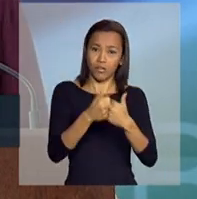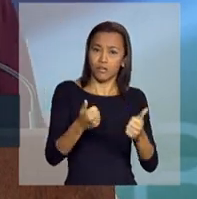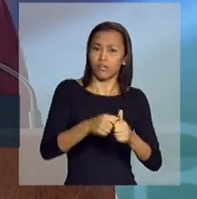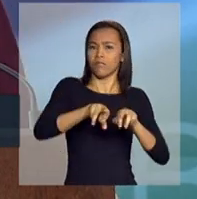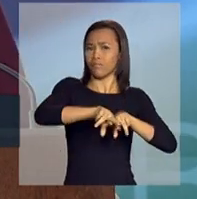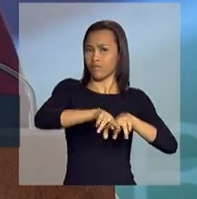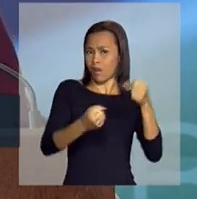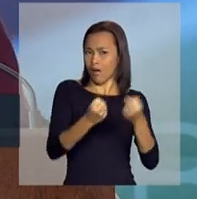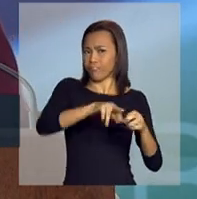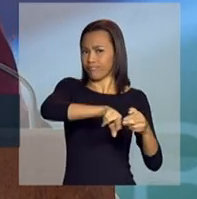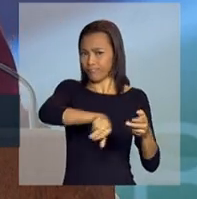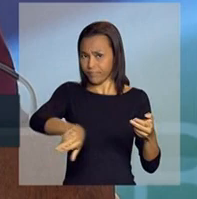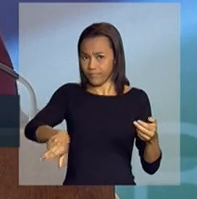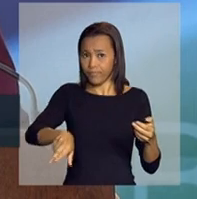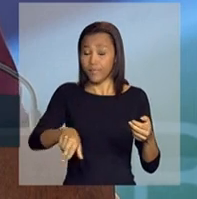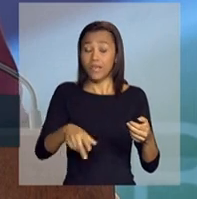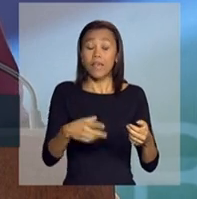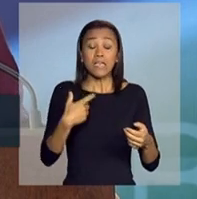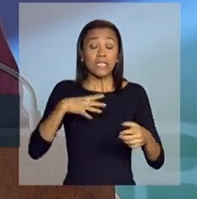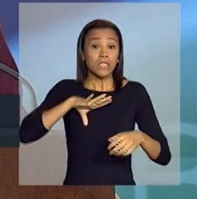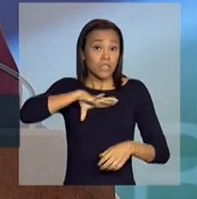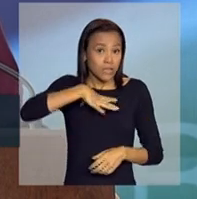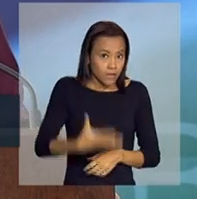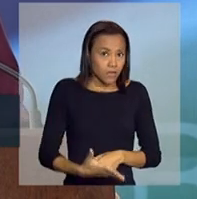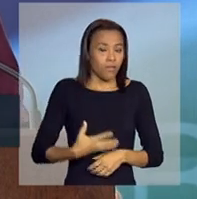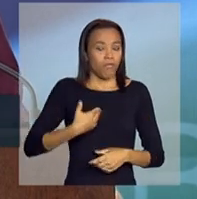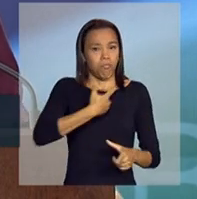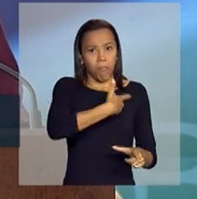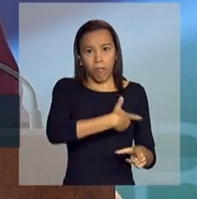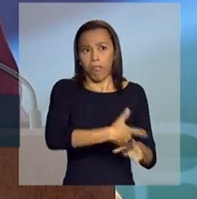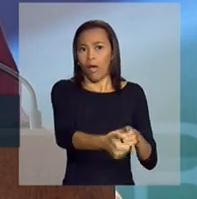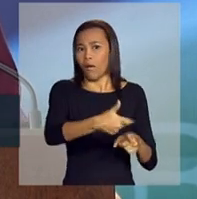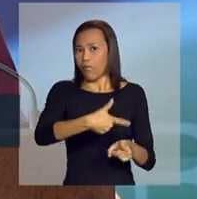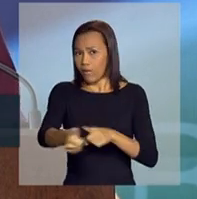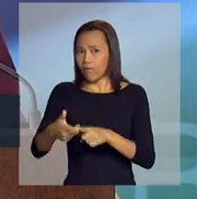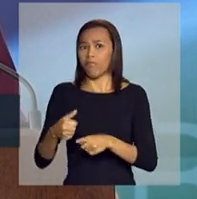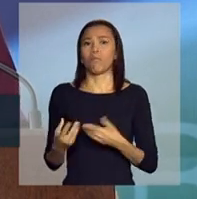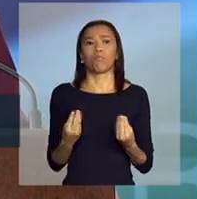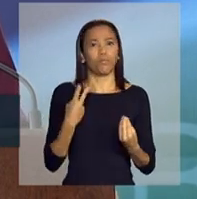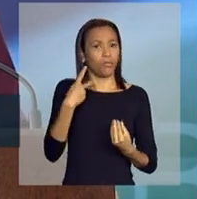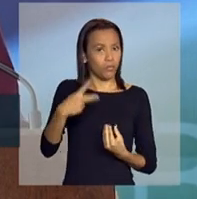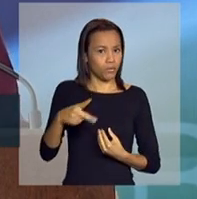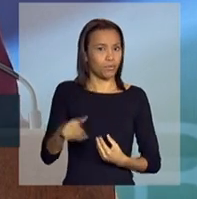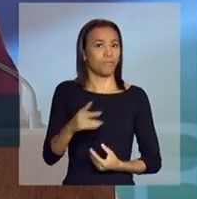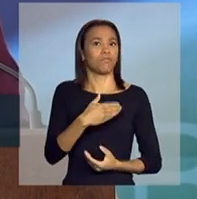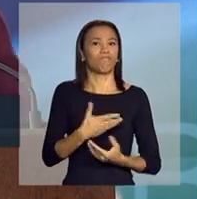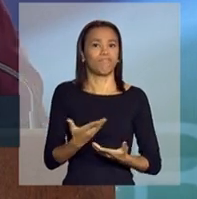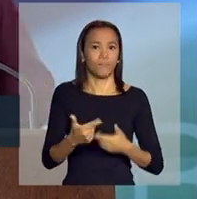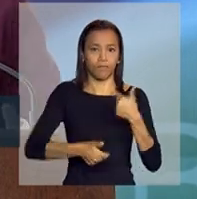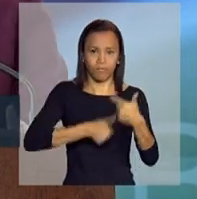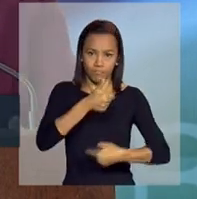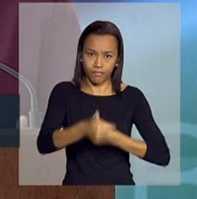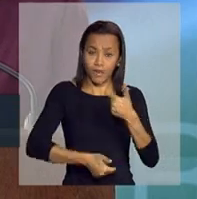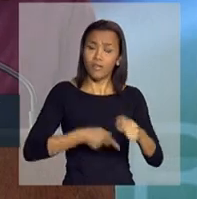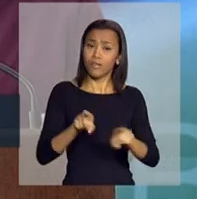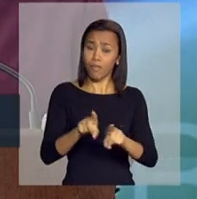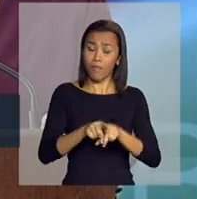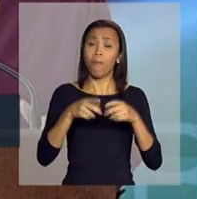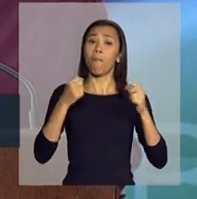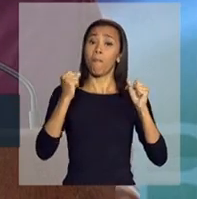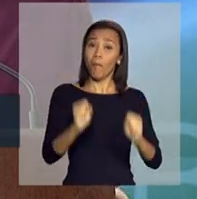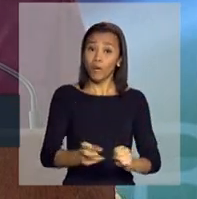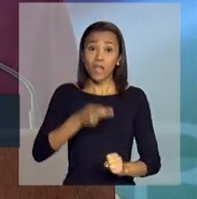desafios que teve de vencer durante sua gestão. E posso afirmar que